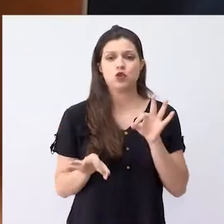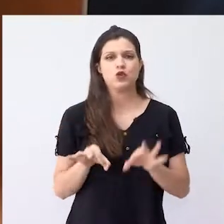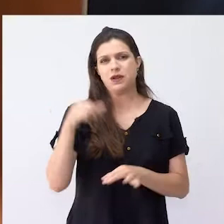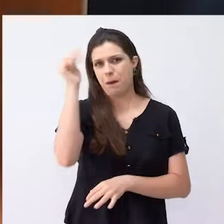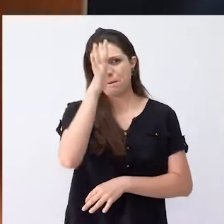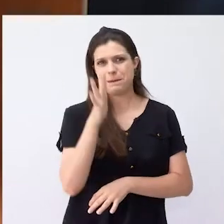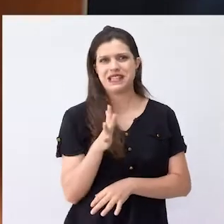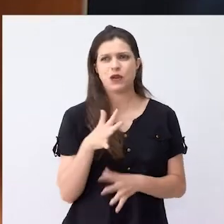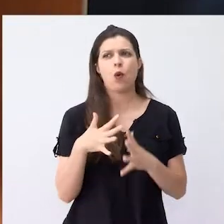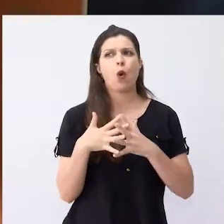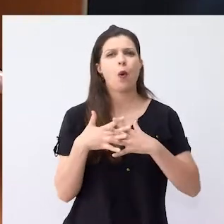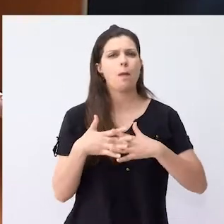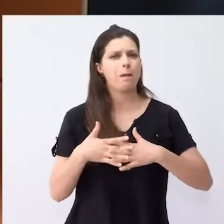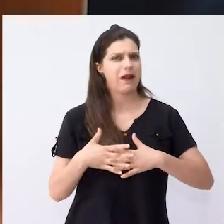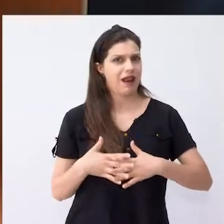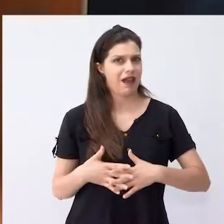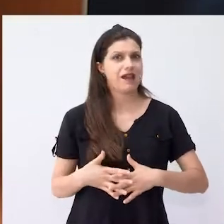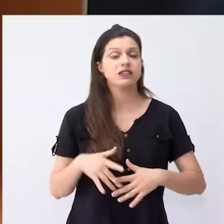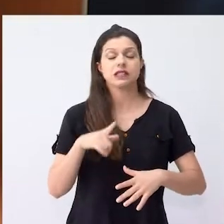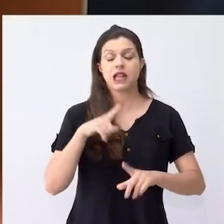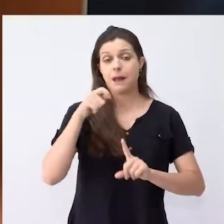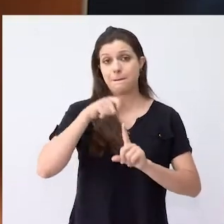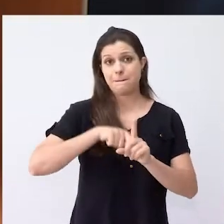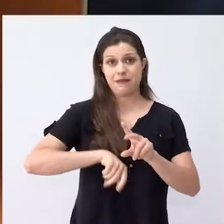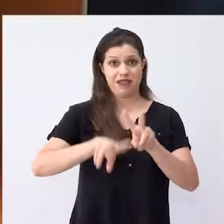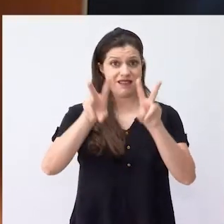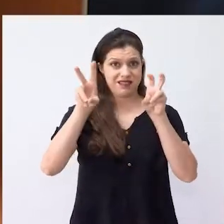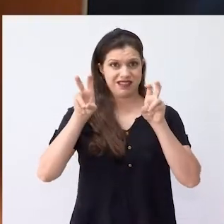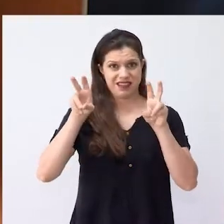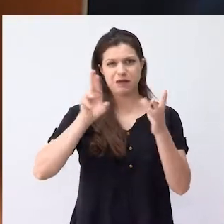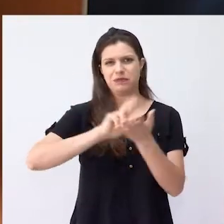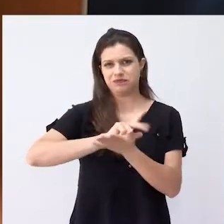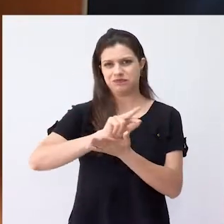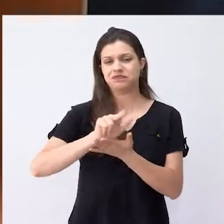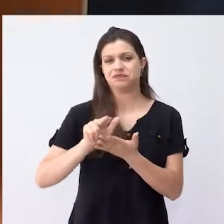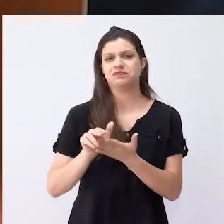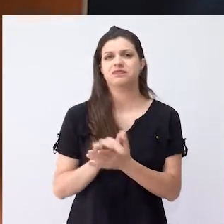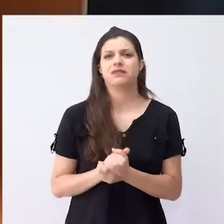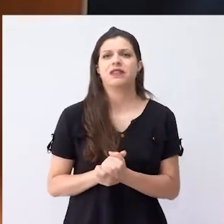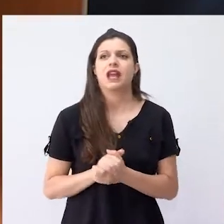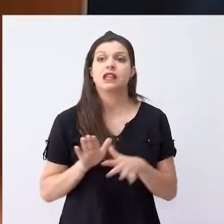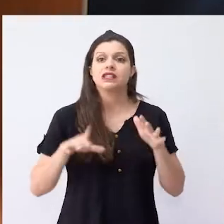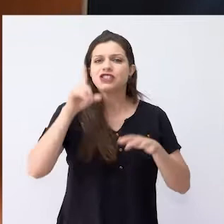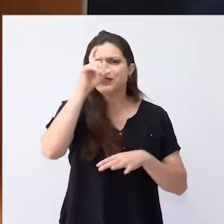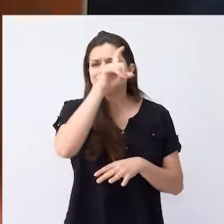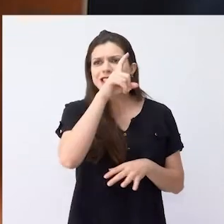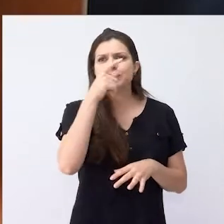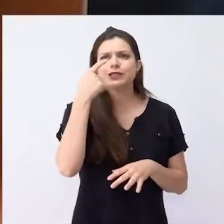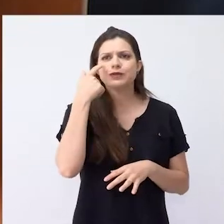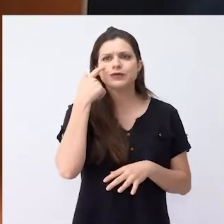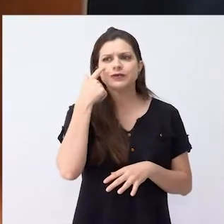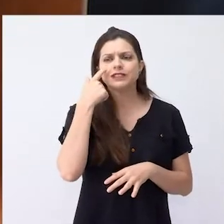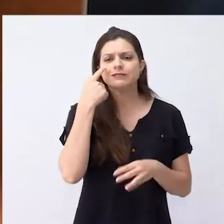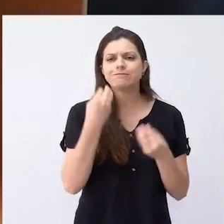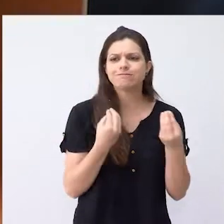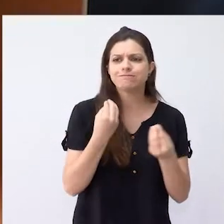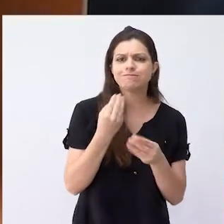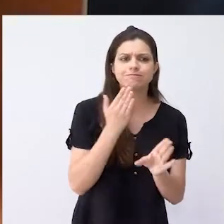né? Cada mês a gente traz um tema para debater e é sempre muito difícil catalogar, né?